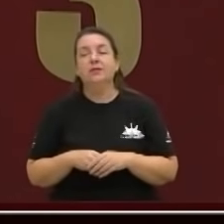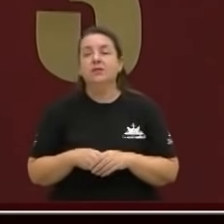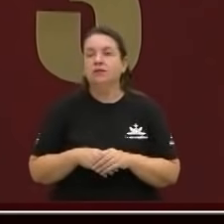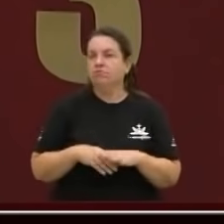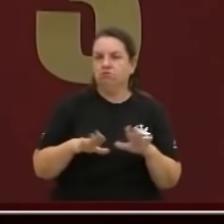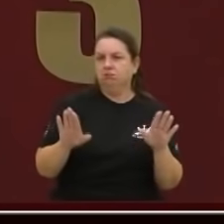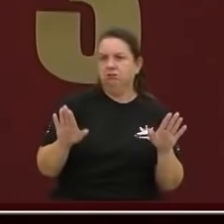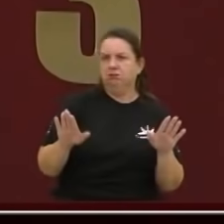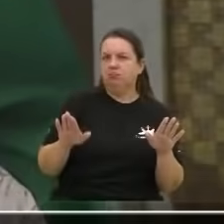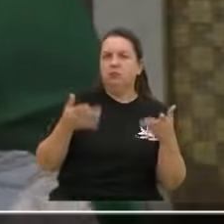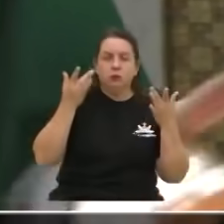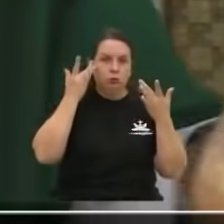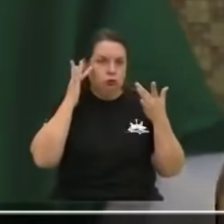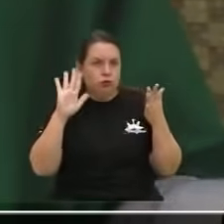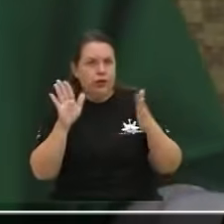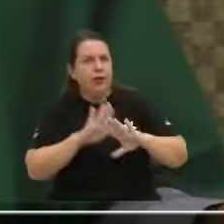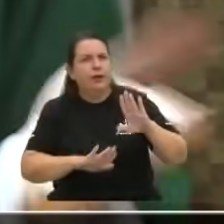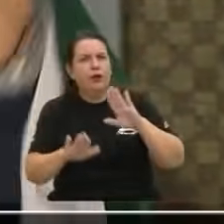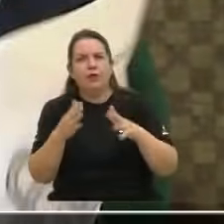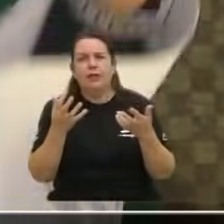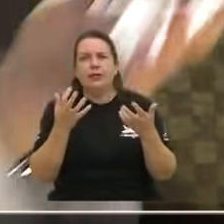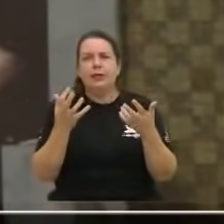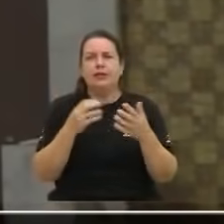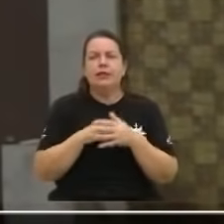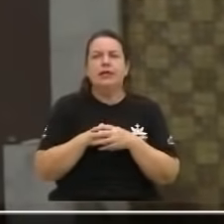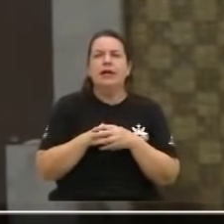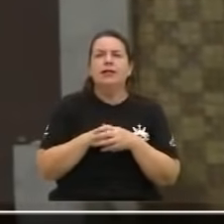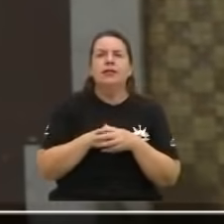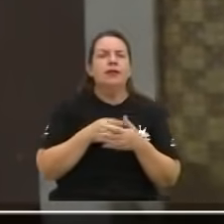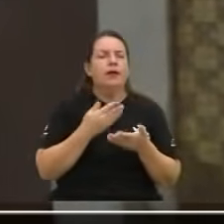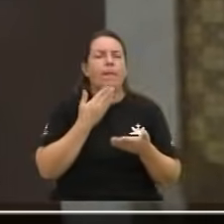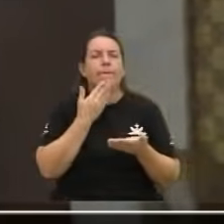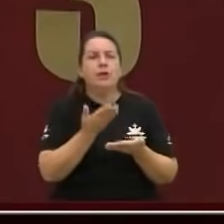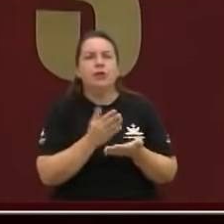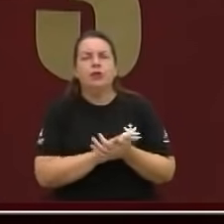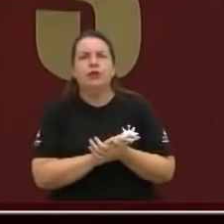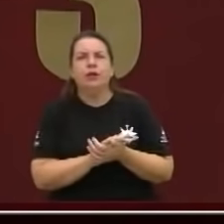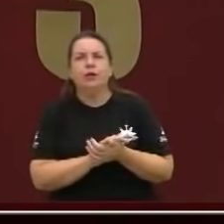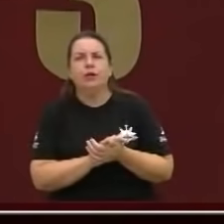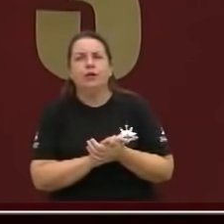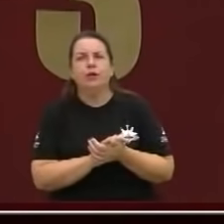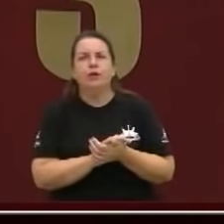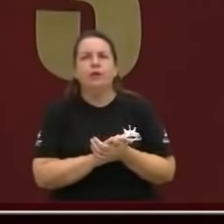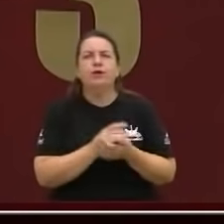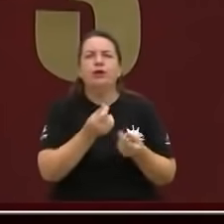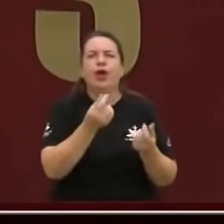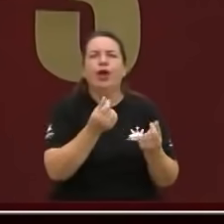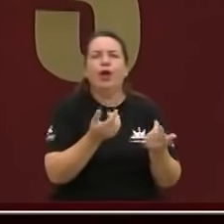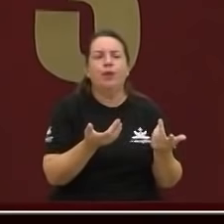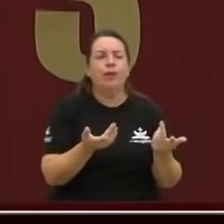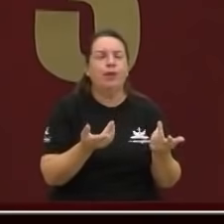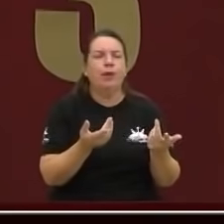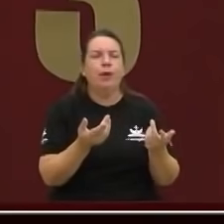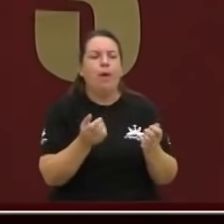Podia ser que aquele mendigo caísse na besteira de dizer, eu quero uns trocados,